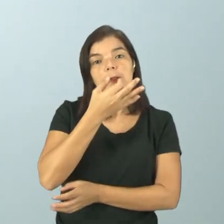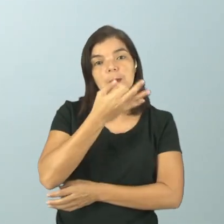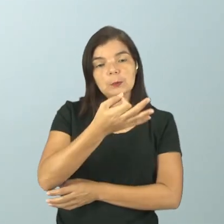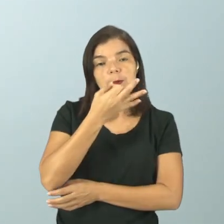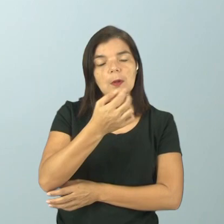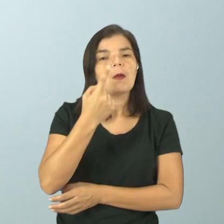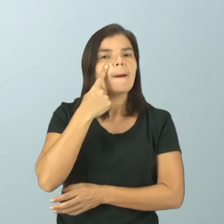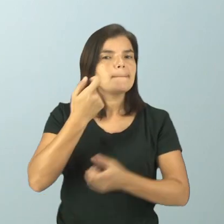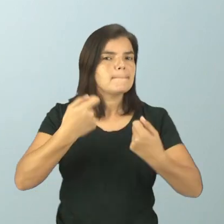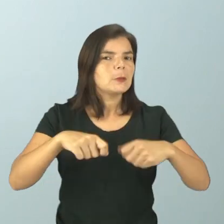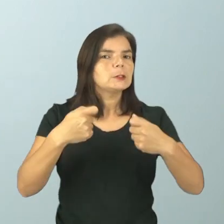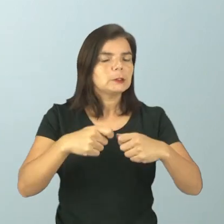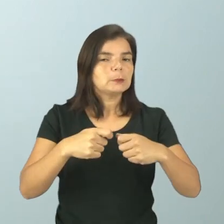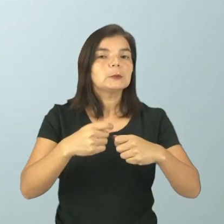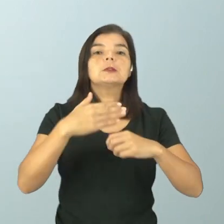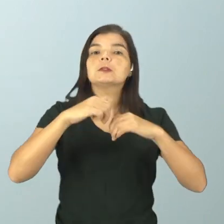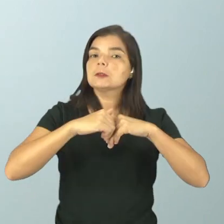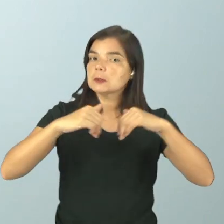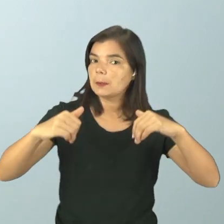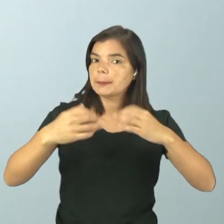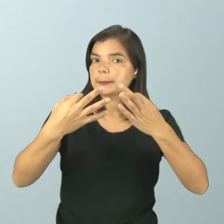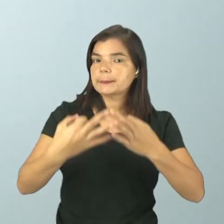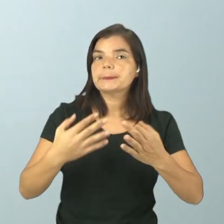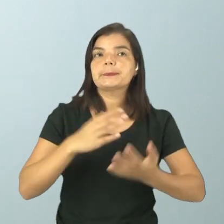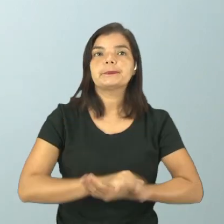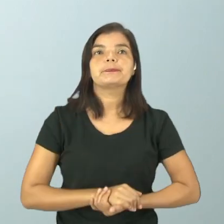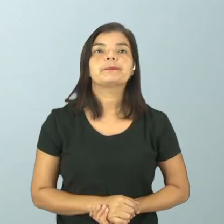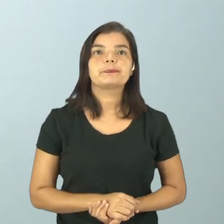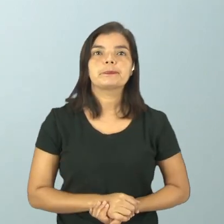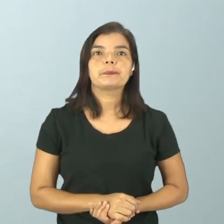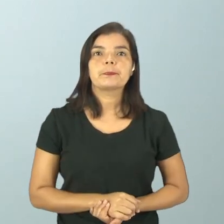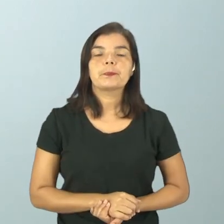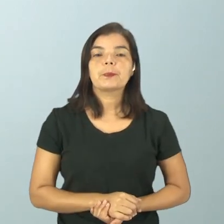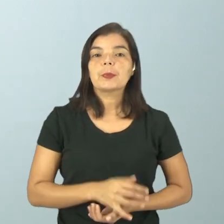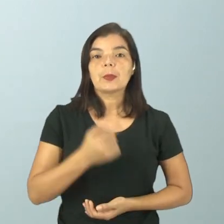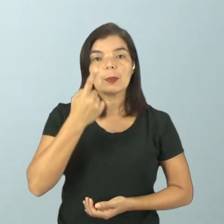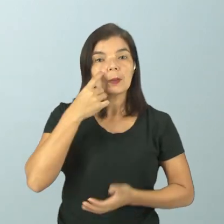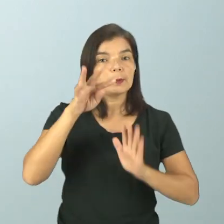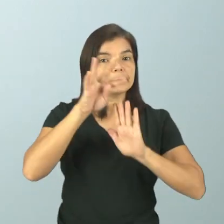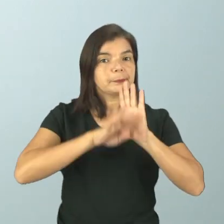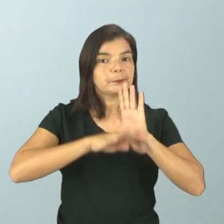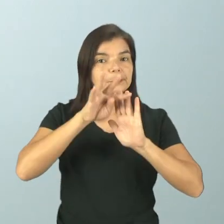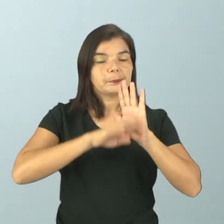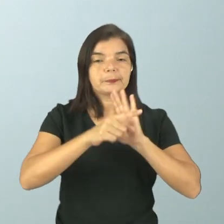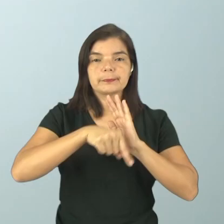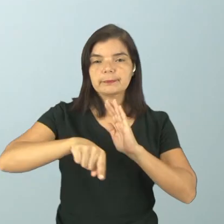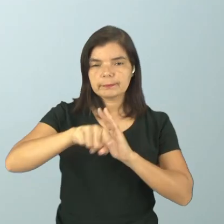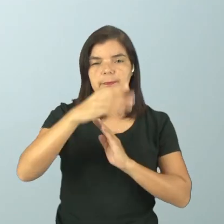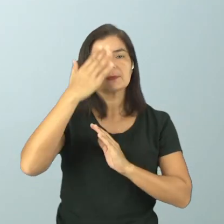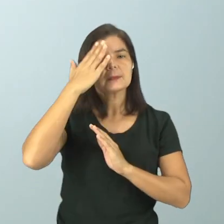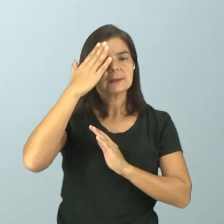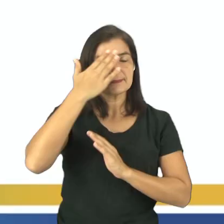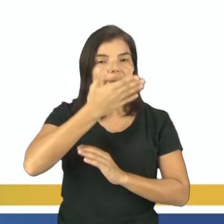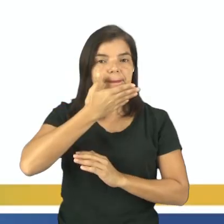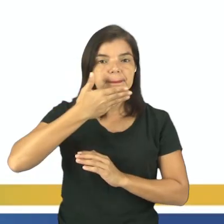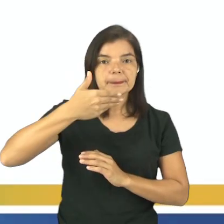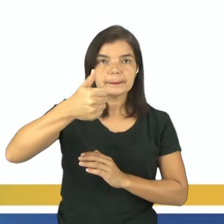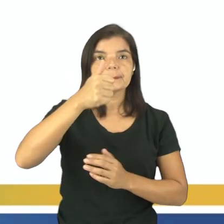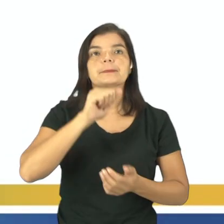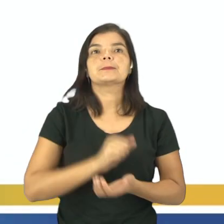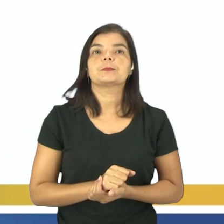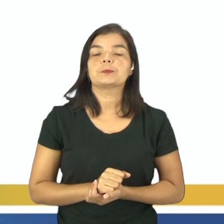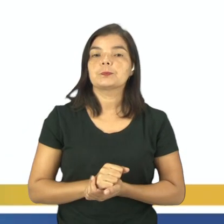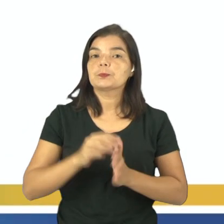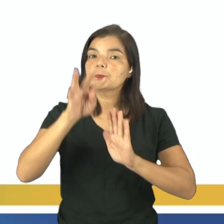E a gente precisa distinguir bem direitinho, tá? Bom, vamos ler um textinho aqui para ver se a gente já está entendendo melhor, tá?